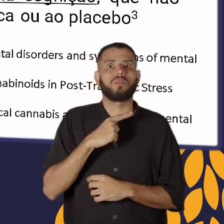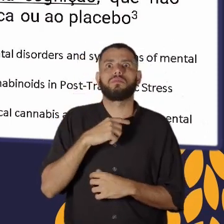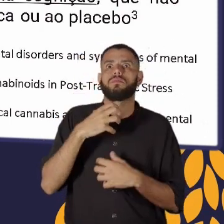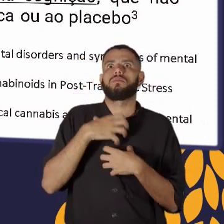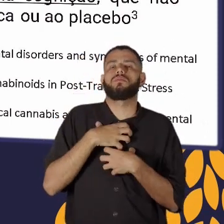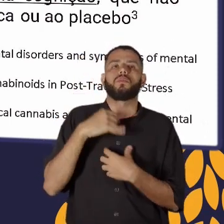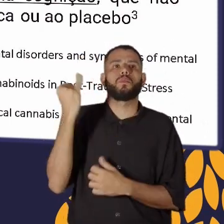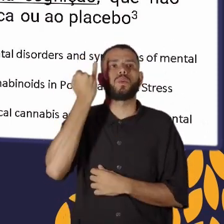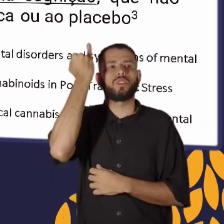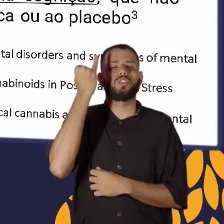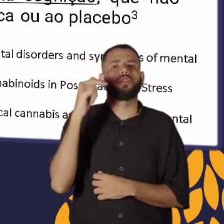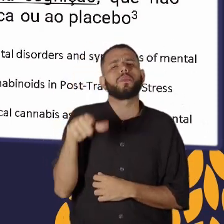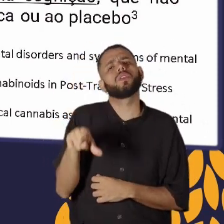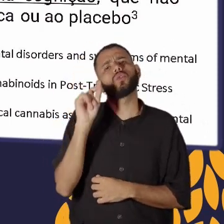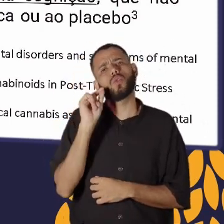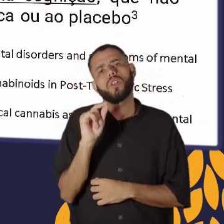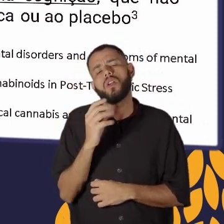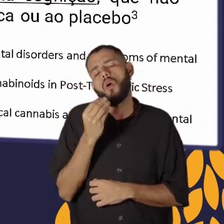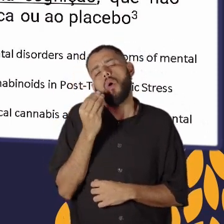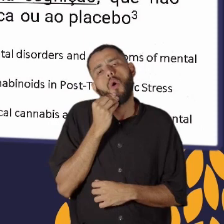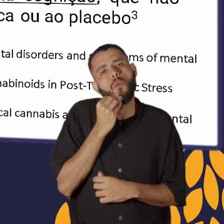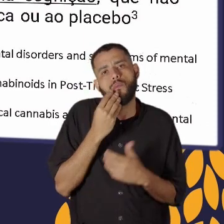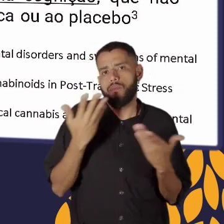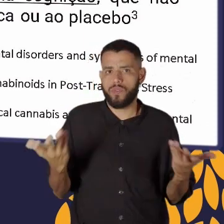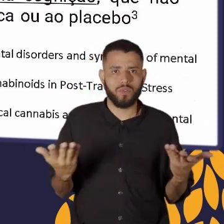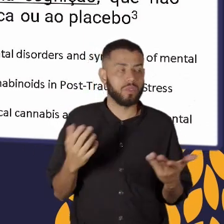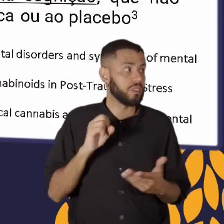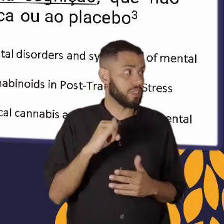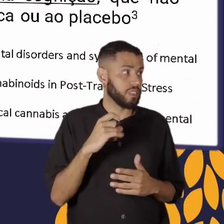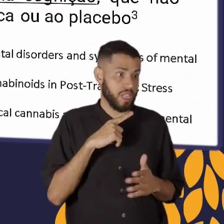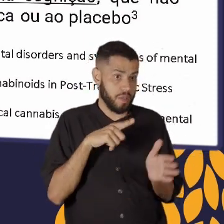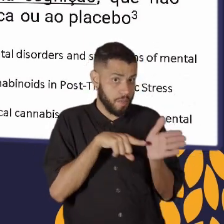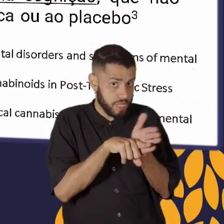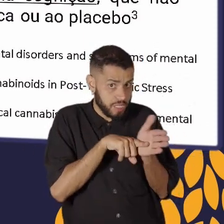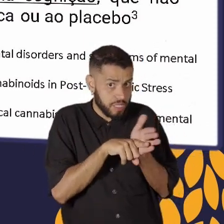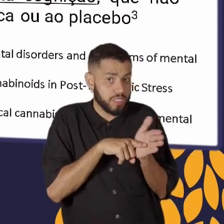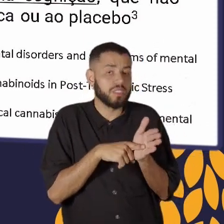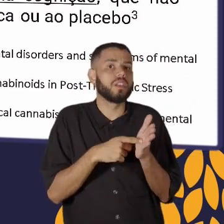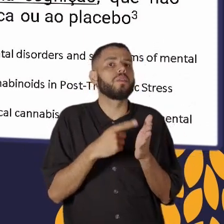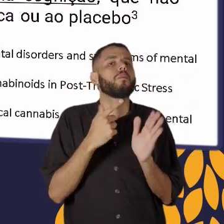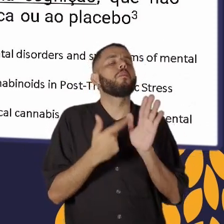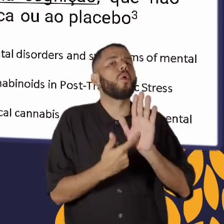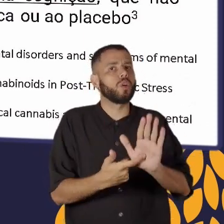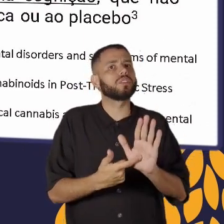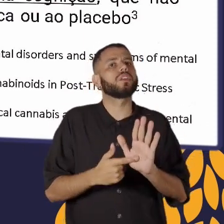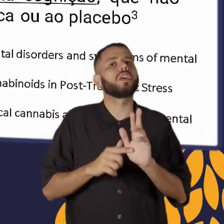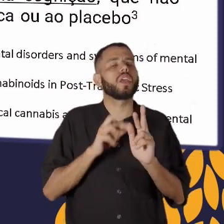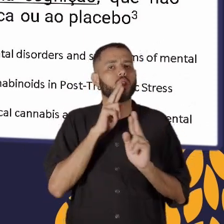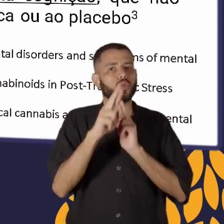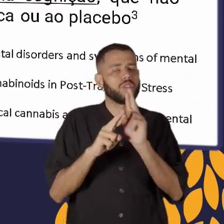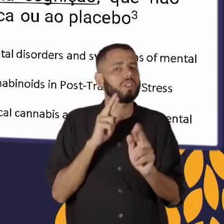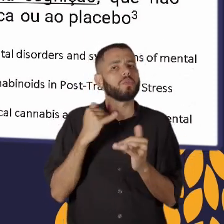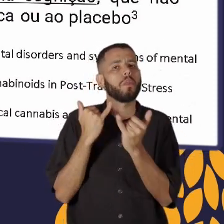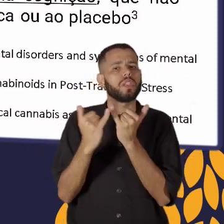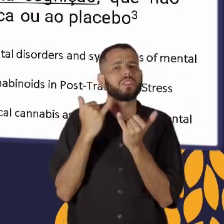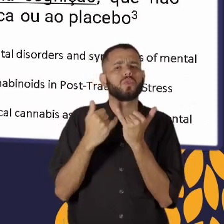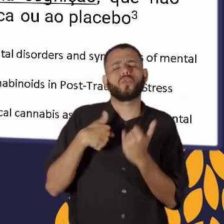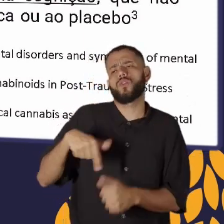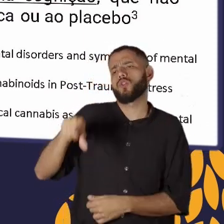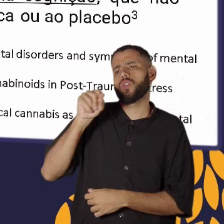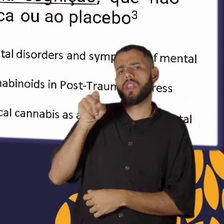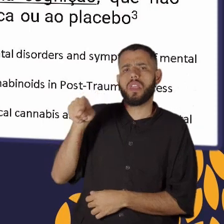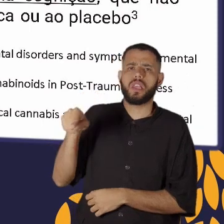minha escolha terapêutica, óbvio, se eu tenho ali estudos que demonstrem que são resultados parecidos, eu vou fazer uma escolha pelo aquele que tem um menor evento